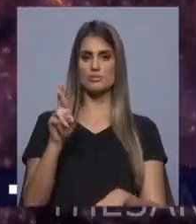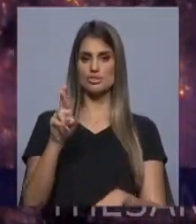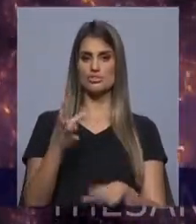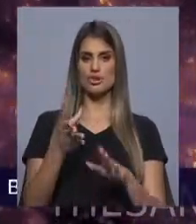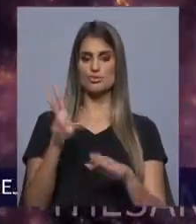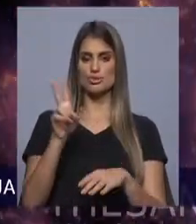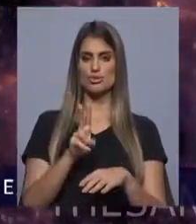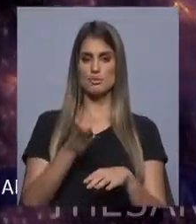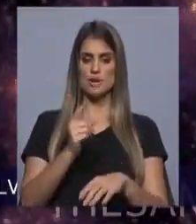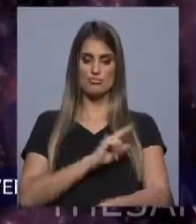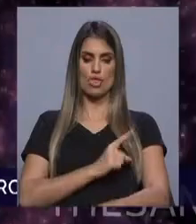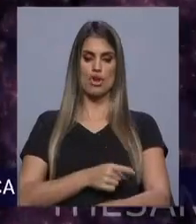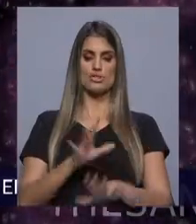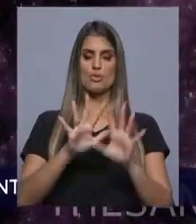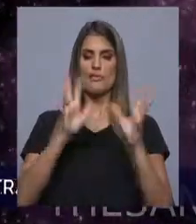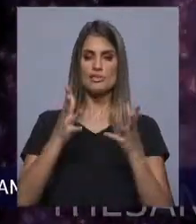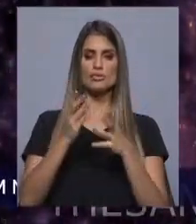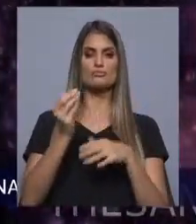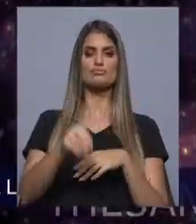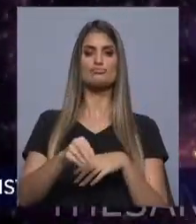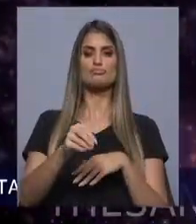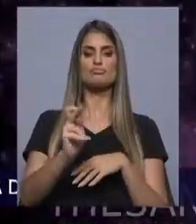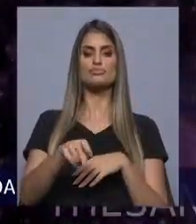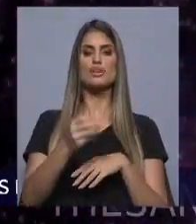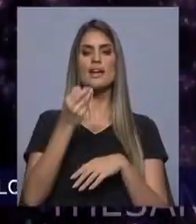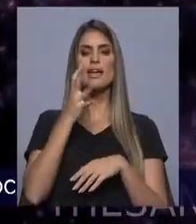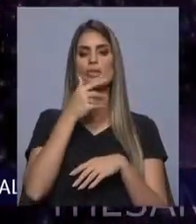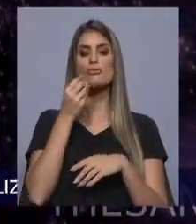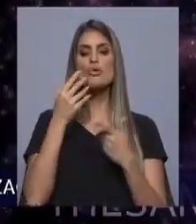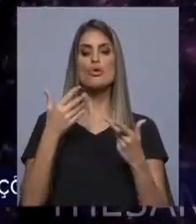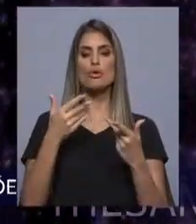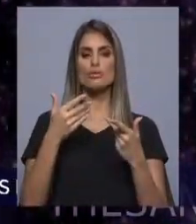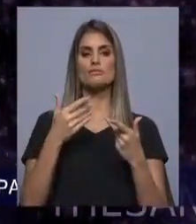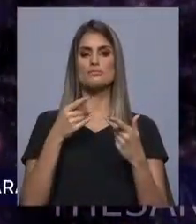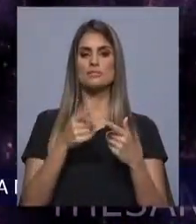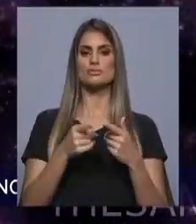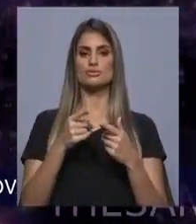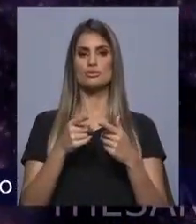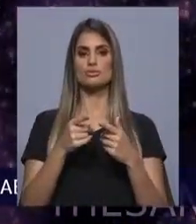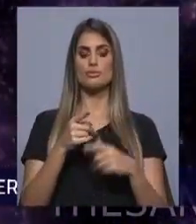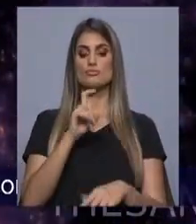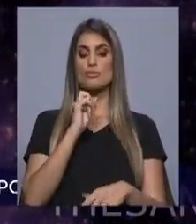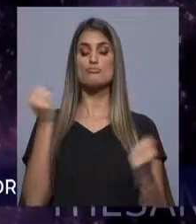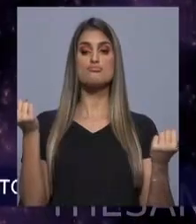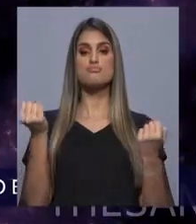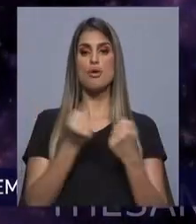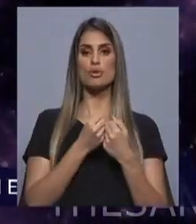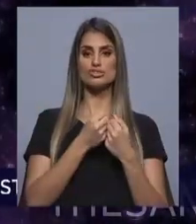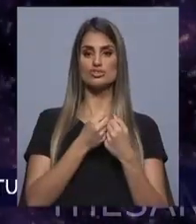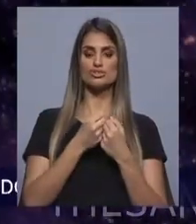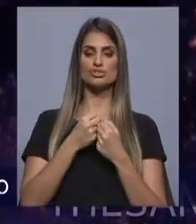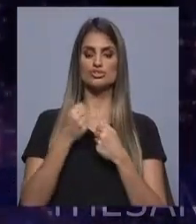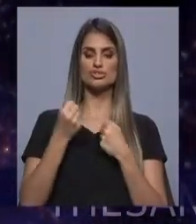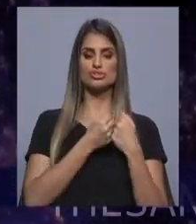do universo. De onde é que veio esse aquecimento? Este estudo abre aqui a porta para uma hipótese. Foi, se calhar, na colisão de estrelas,